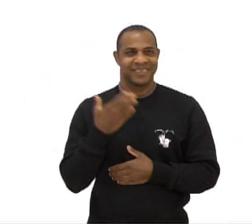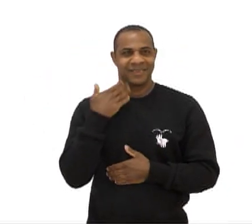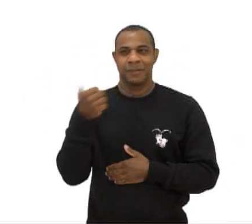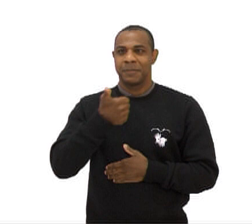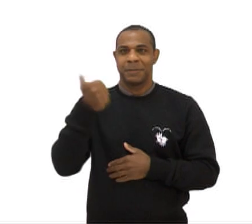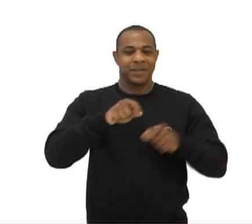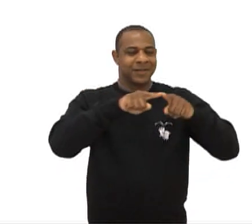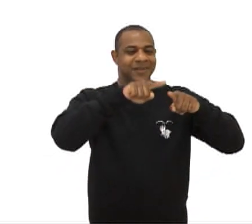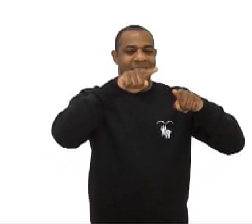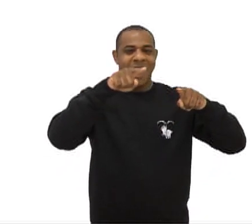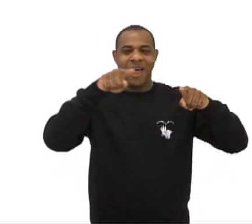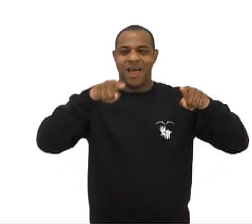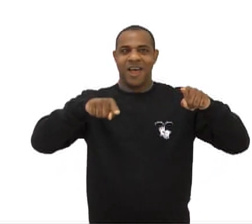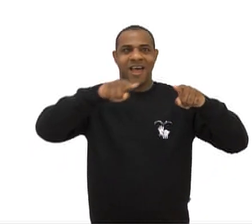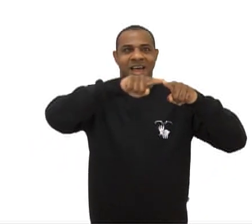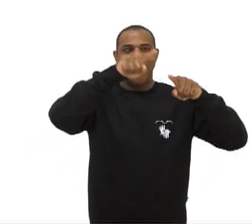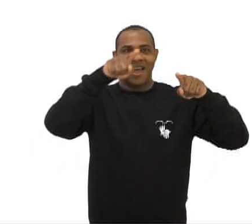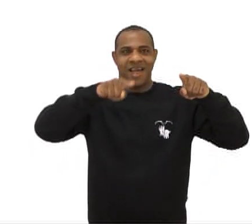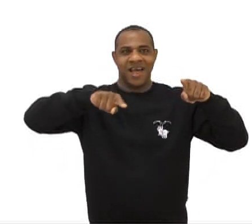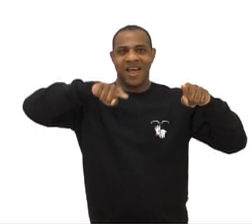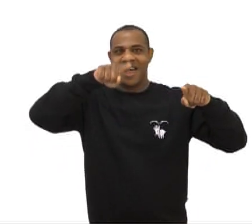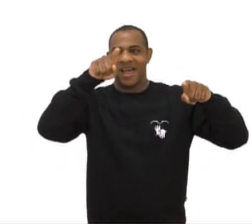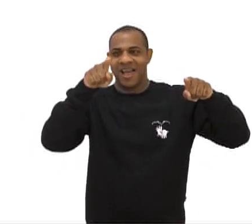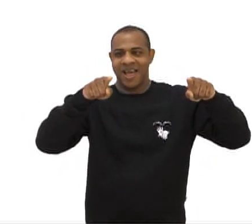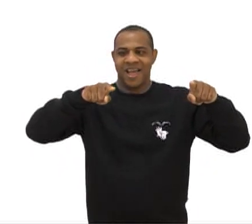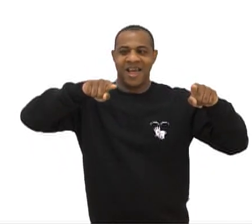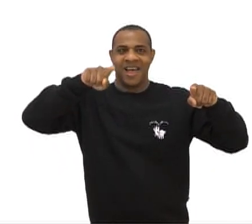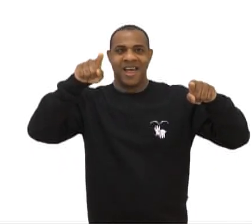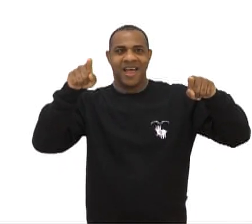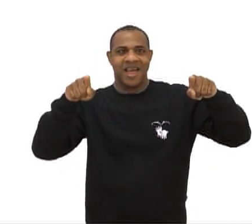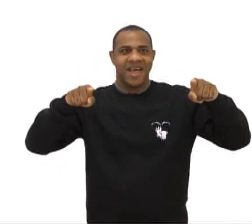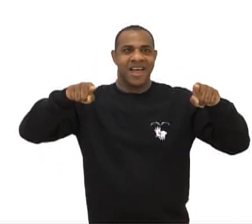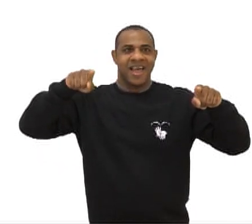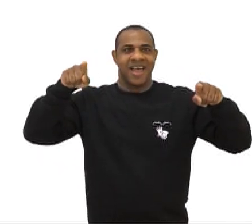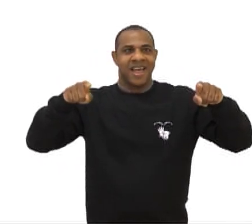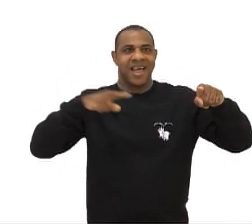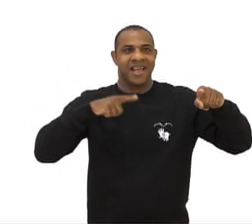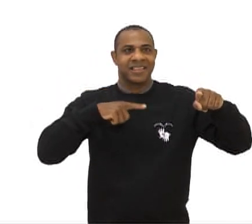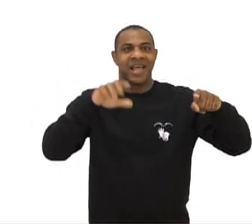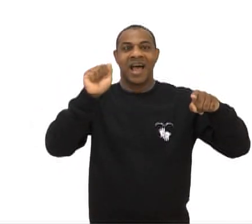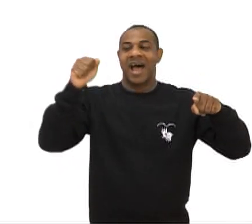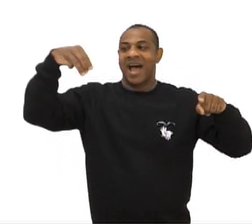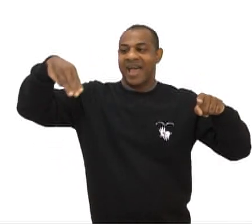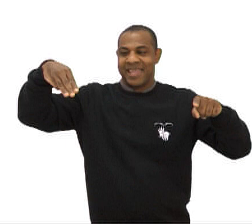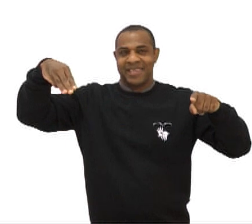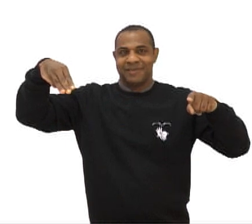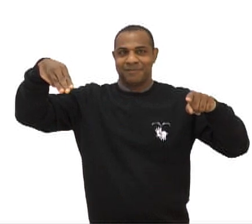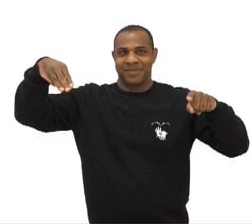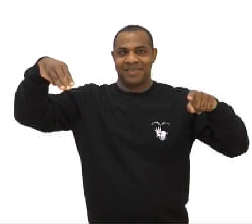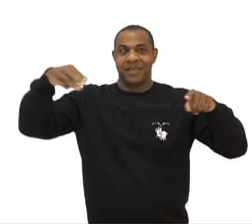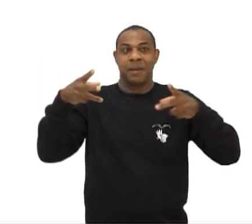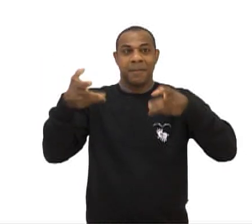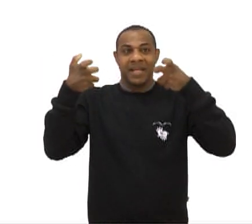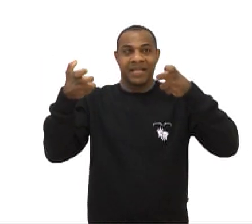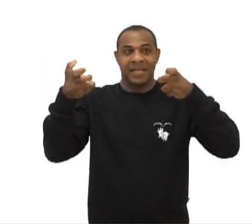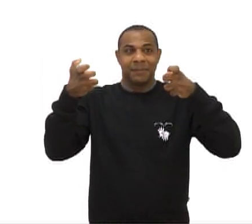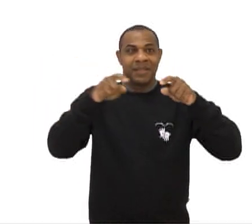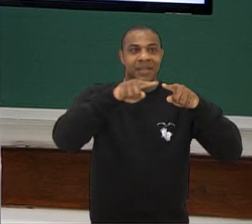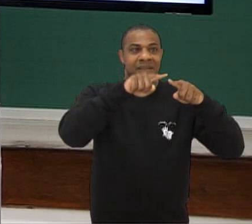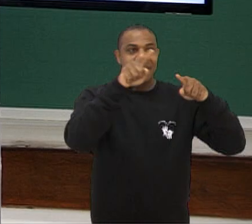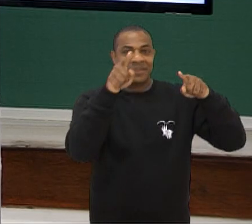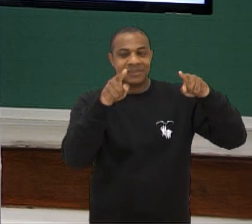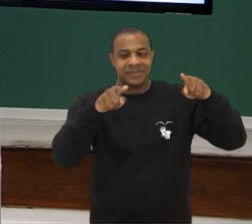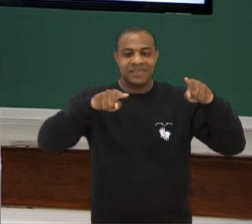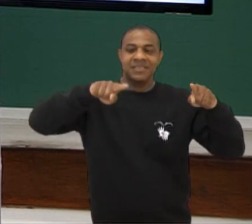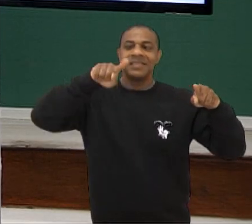primeiro gráfico na parte de cima. No meio temos o perfil das ondas AM, que tem a amplitude modular. Percebam que essa amplitude,